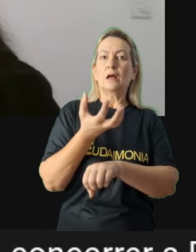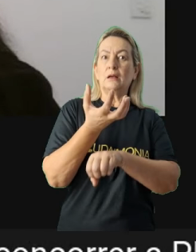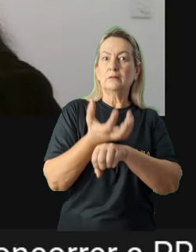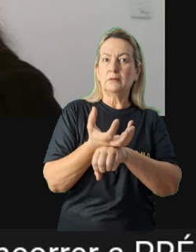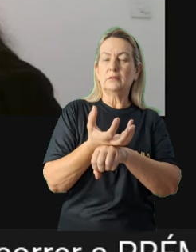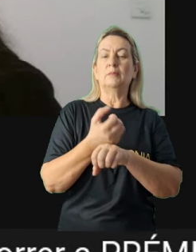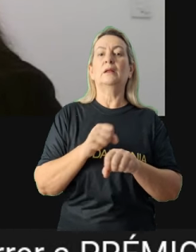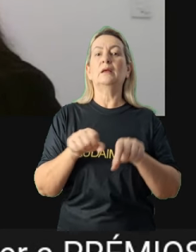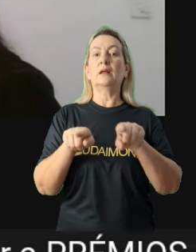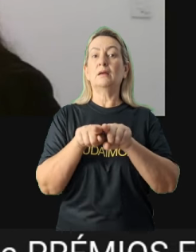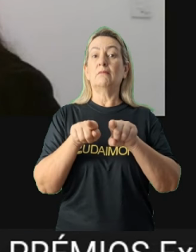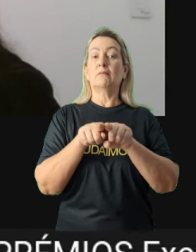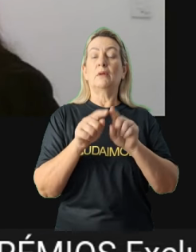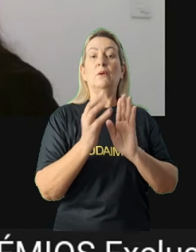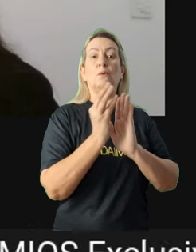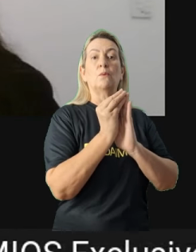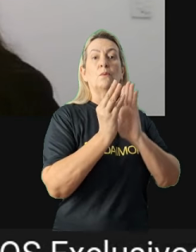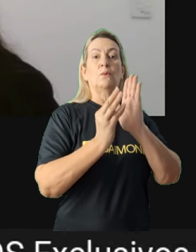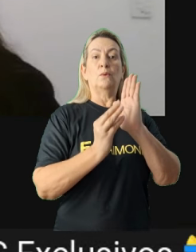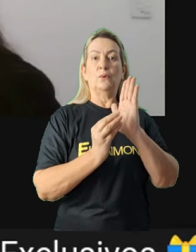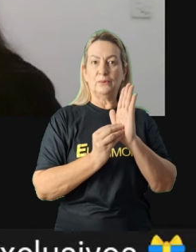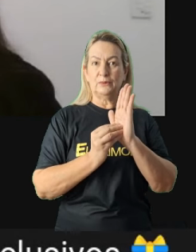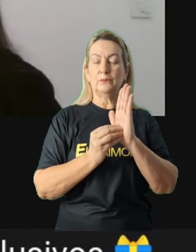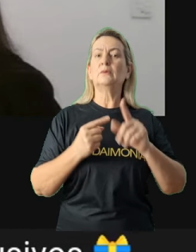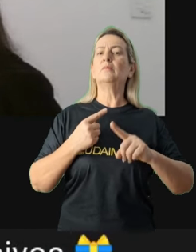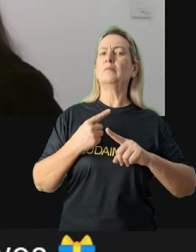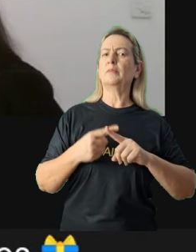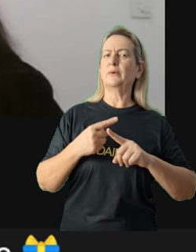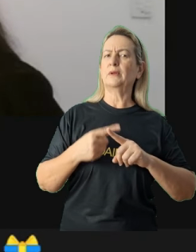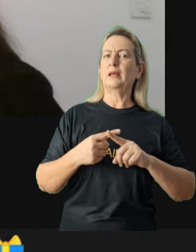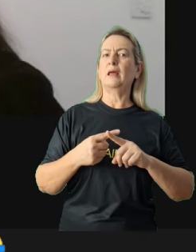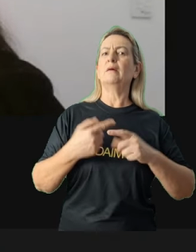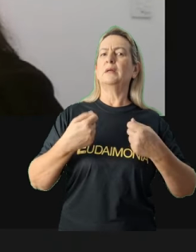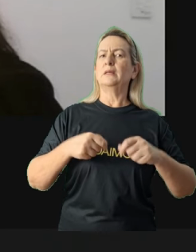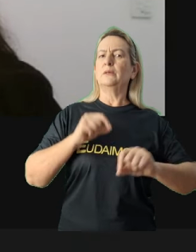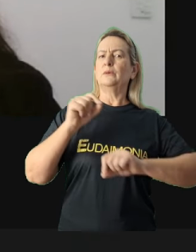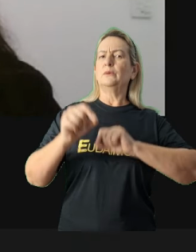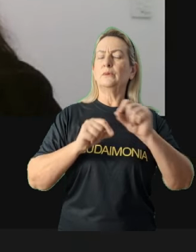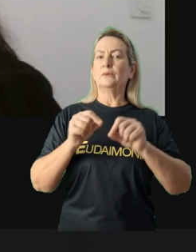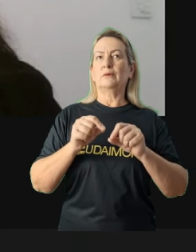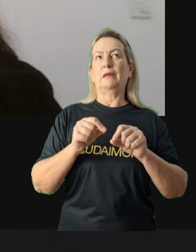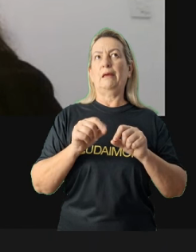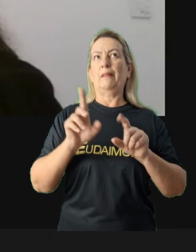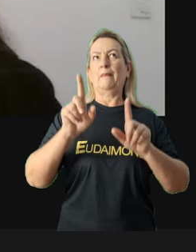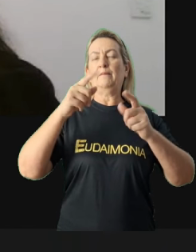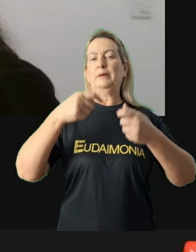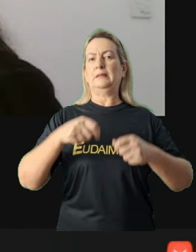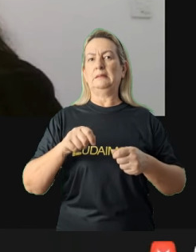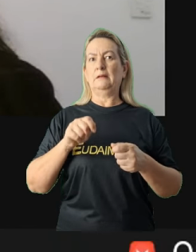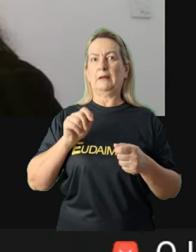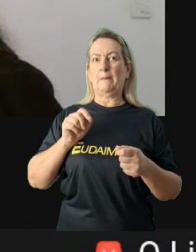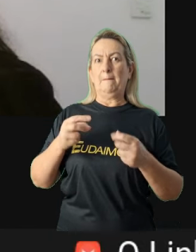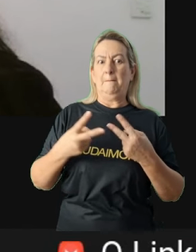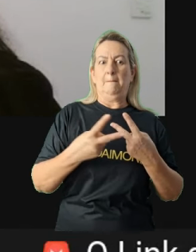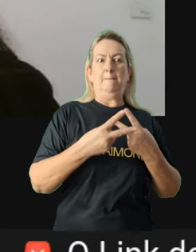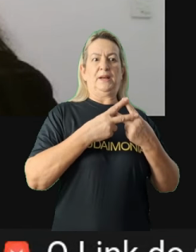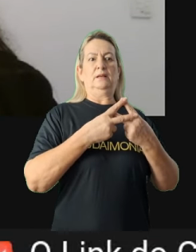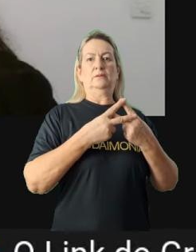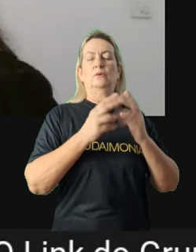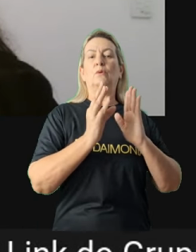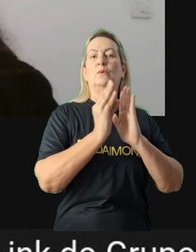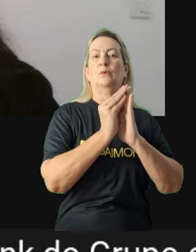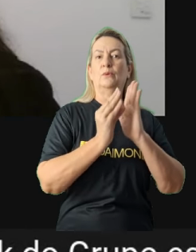as disciplinas e os seus conteúdos, né, porque a gente deve deixar de mão essa coisa de estar tão ligado